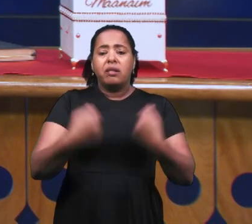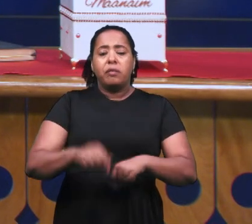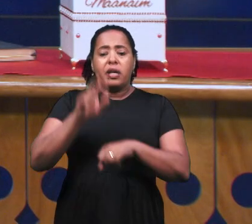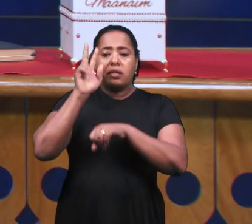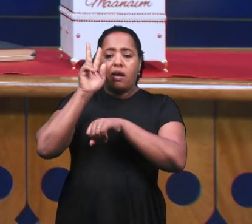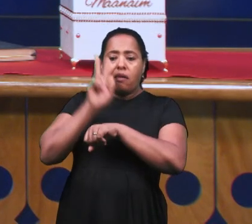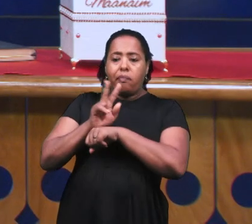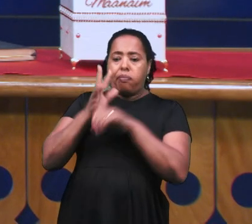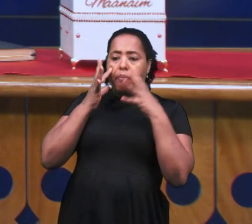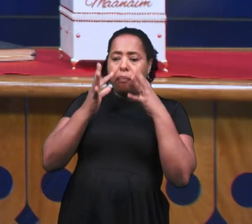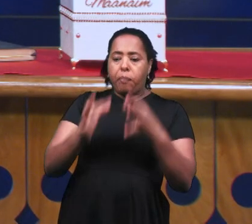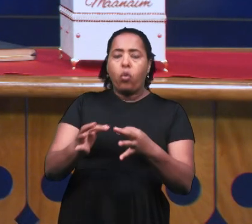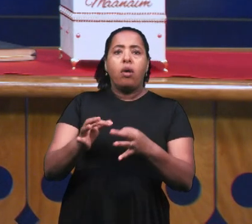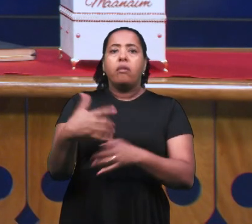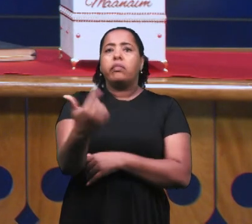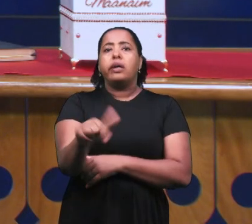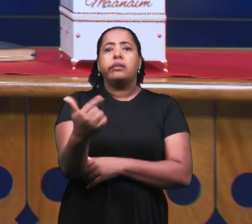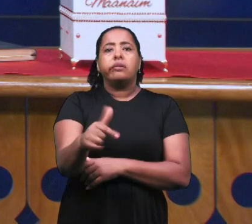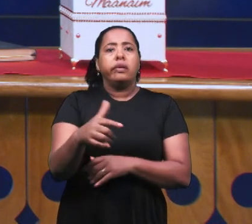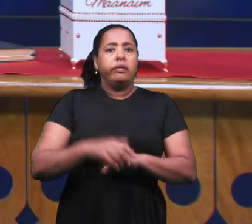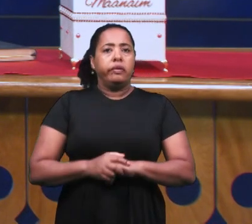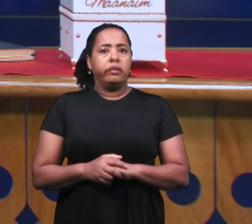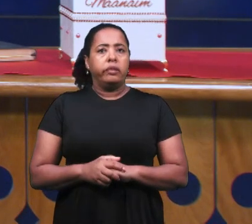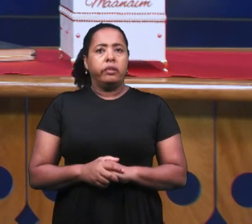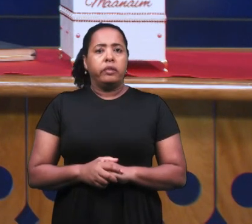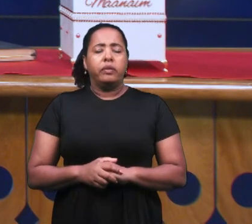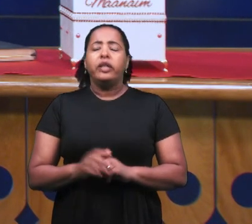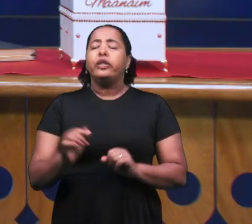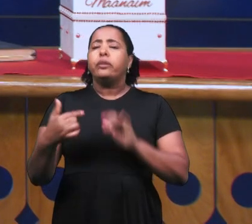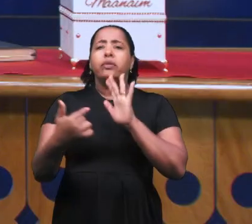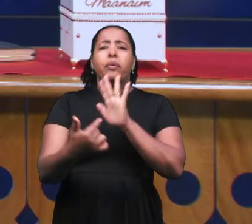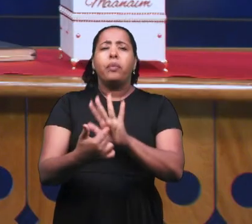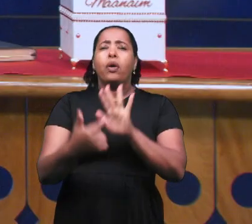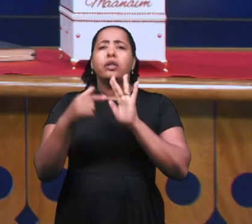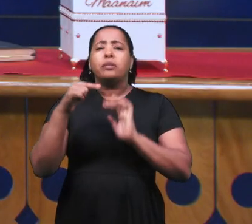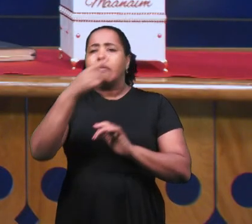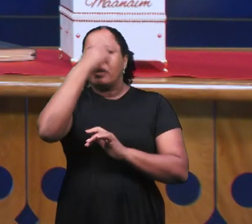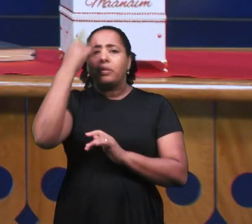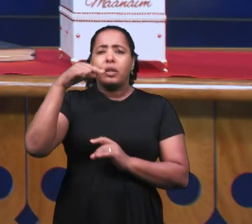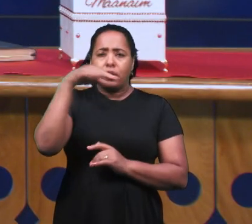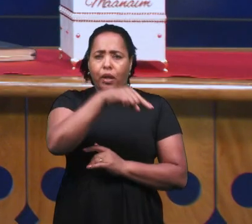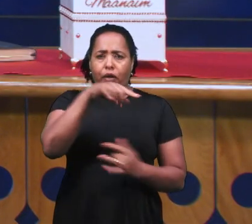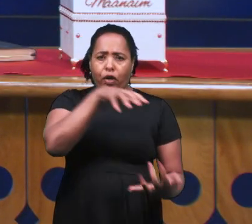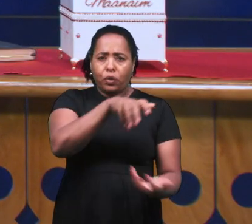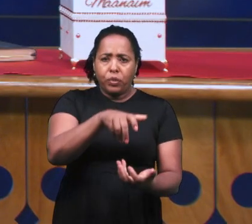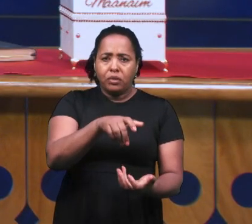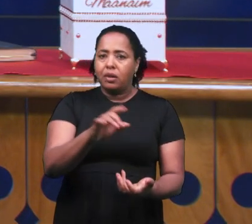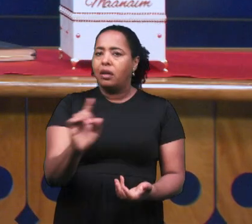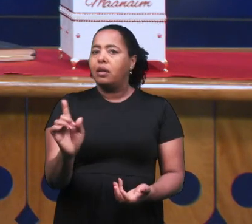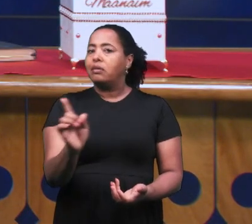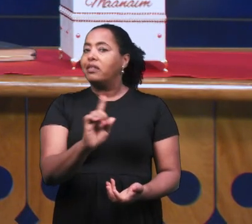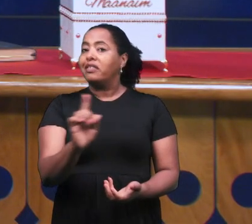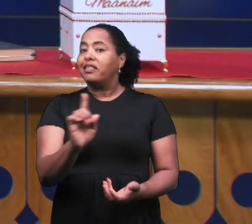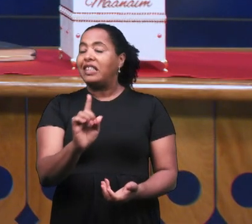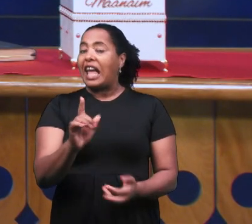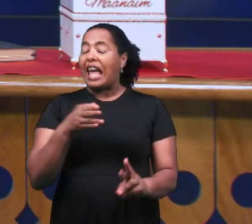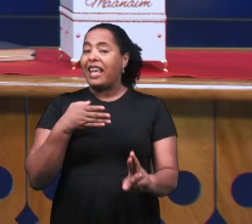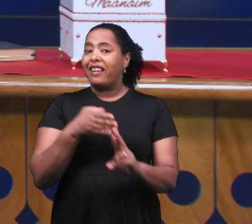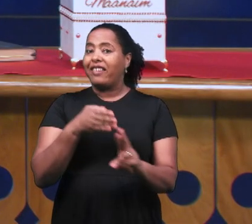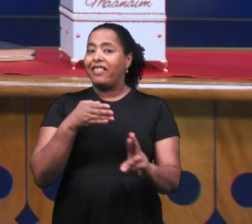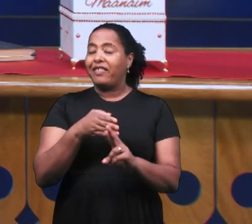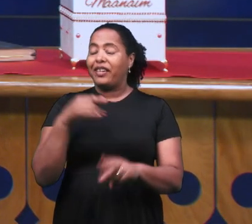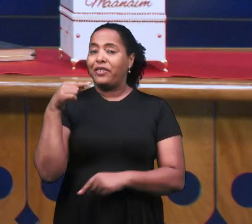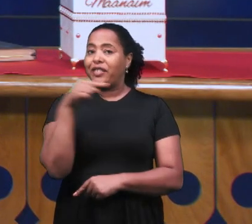vigiaram. Quando se fala nisso, não está se falando do mundo lá fora. Não se refere a pessoas do mundo,